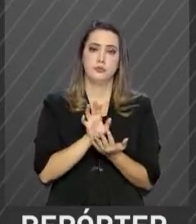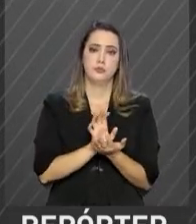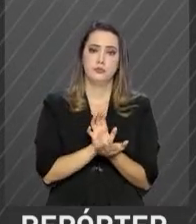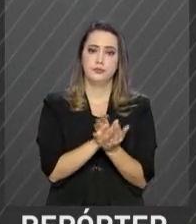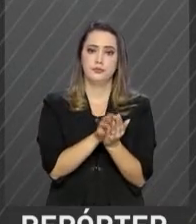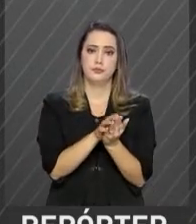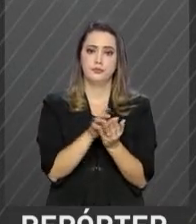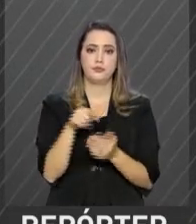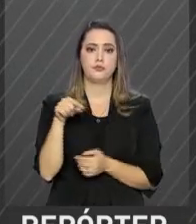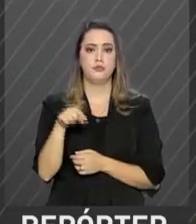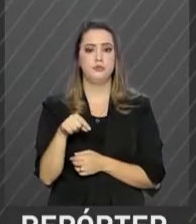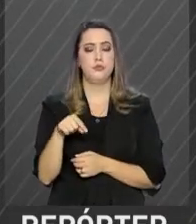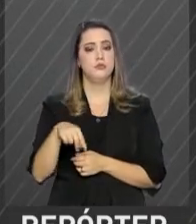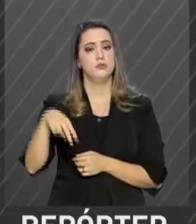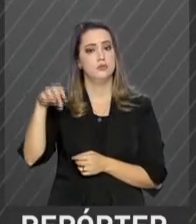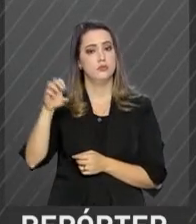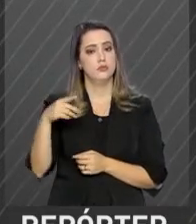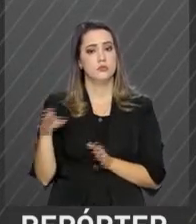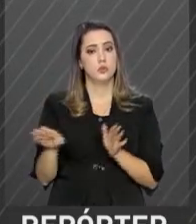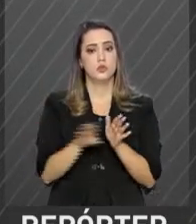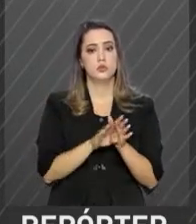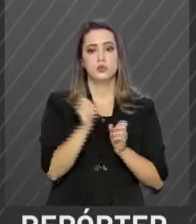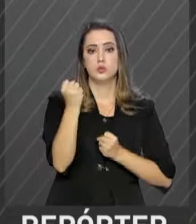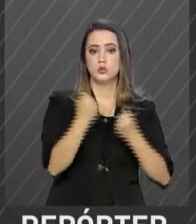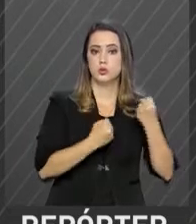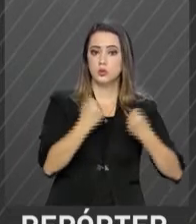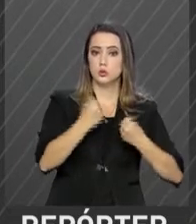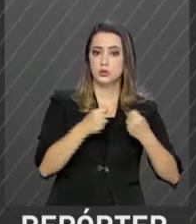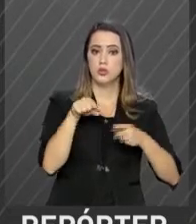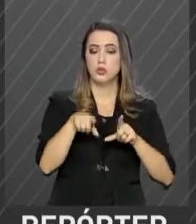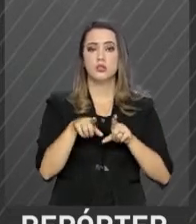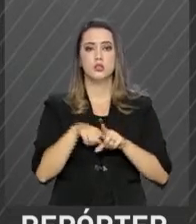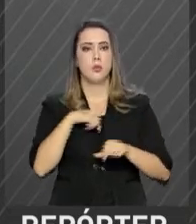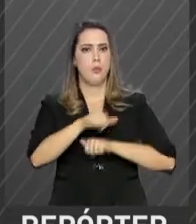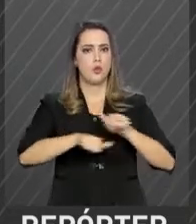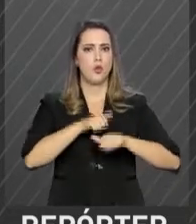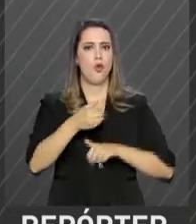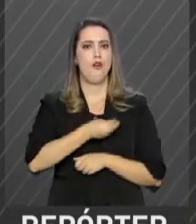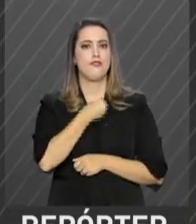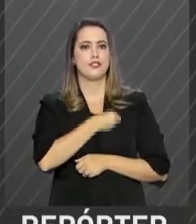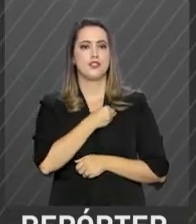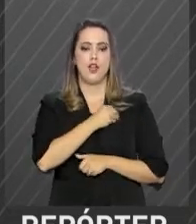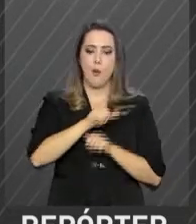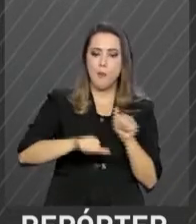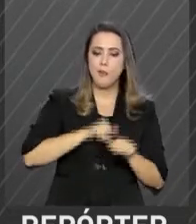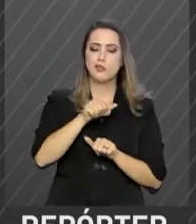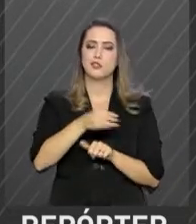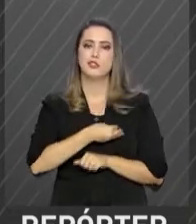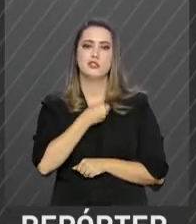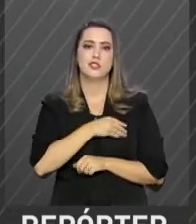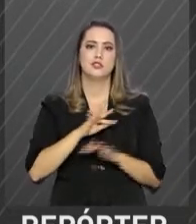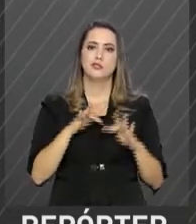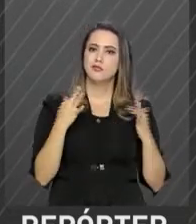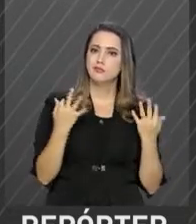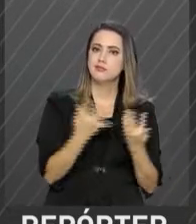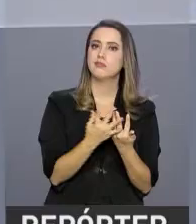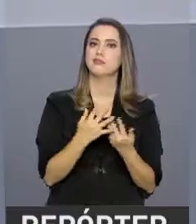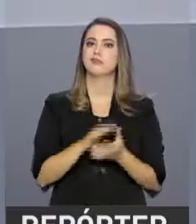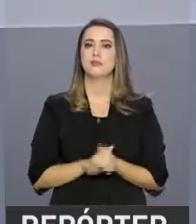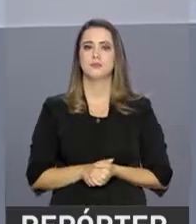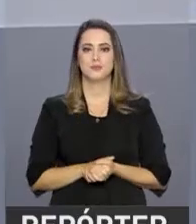Pernambuco, principalmente do Nordeste. E chegou o polo automotivo para cá, foi o que mudou nossas vidas. Mudou a minha vida, mudou a vida da minha